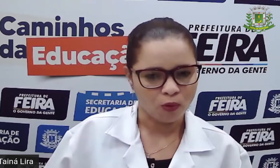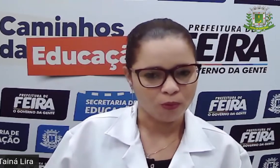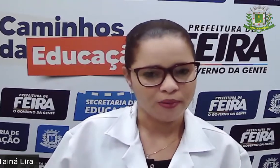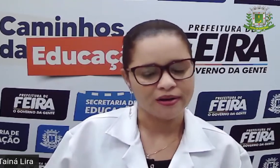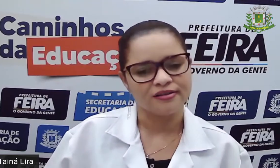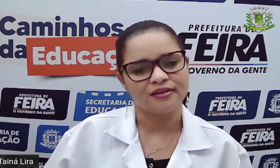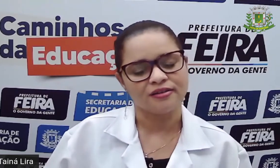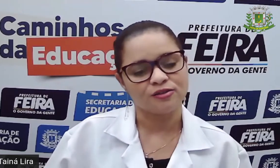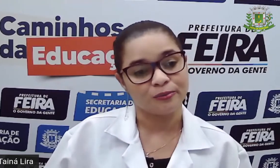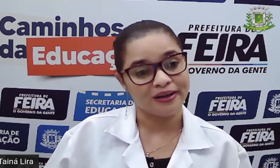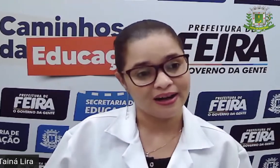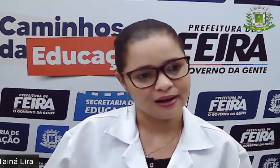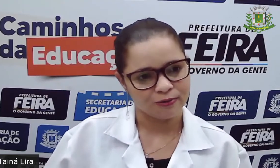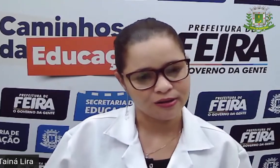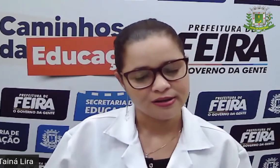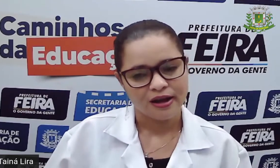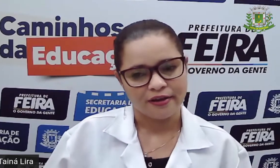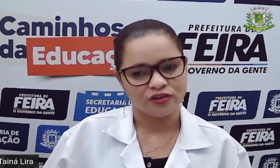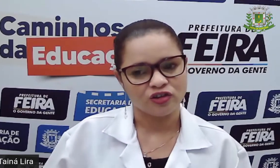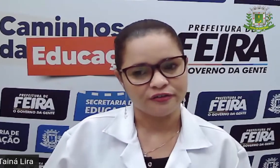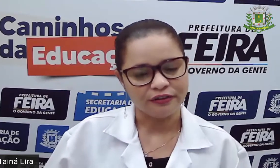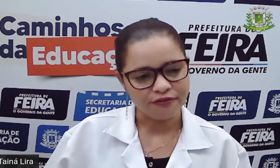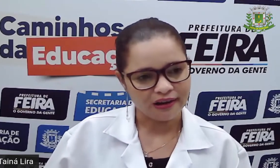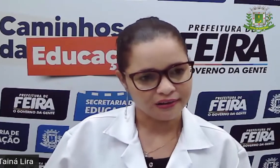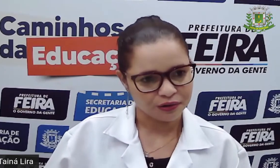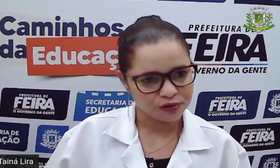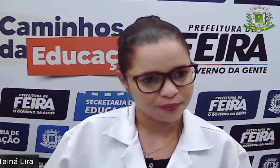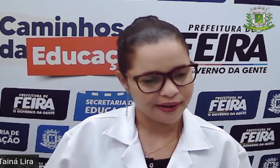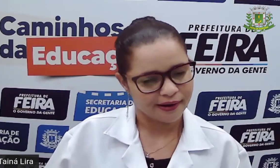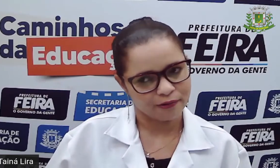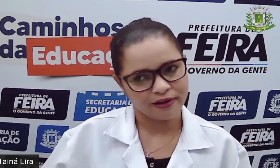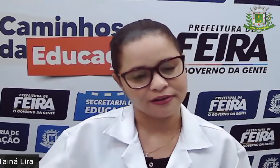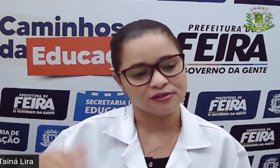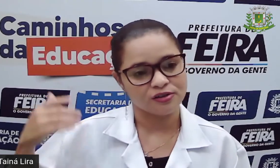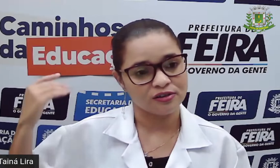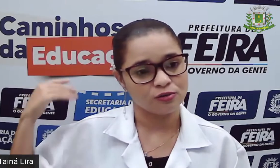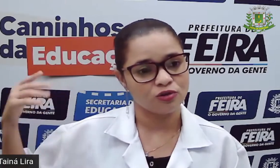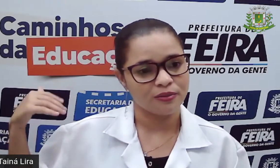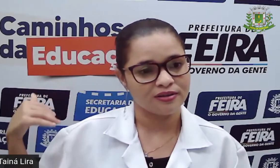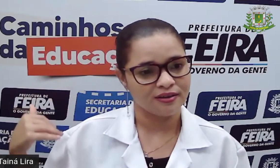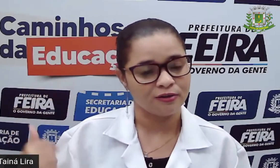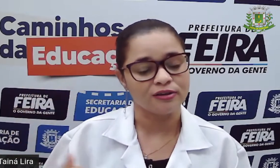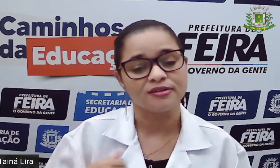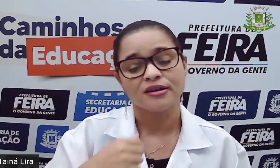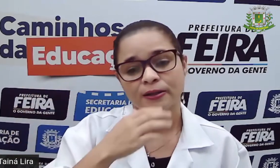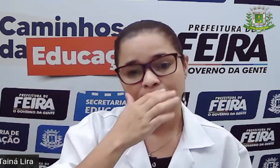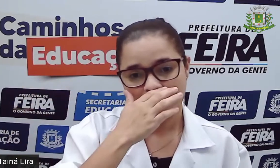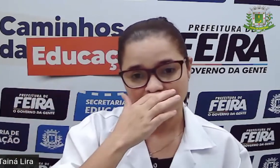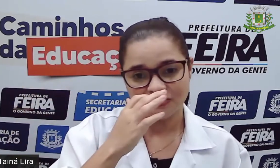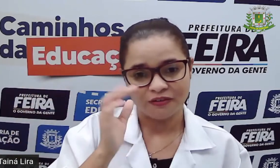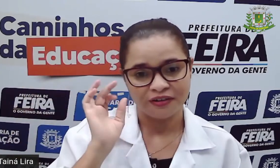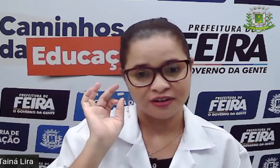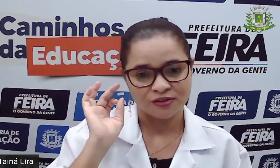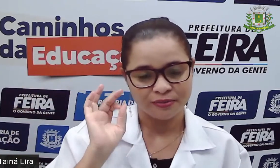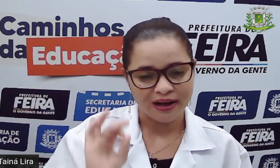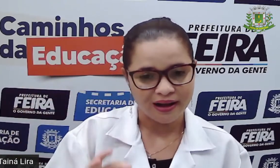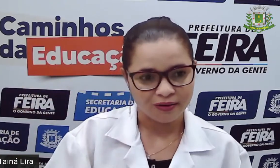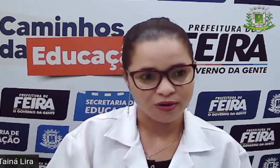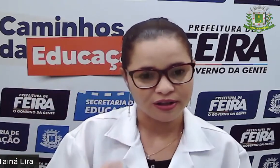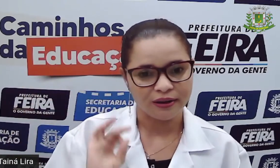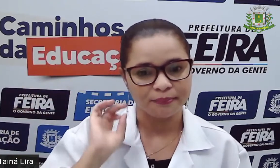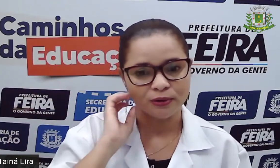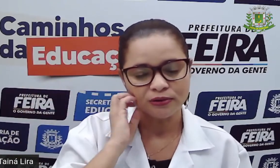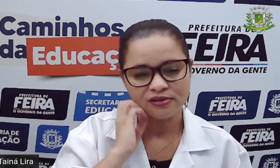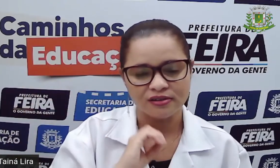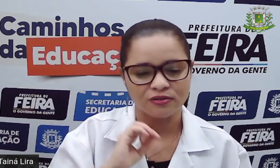um pouco mais, né, sobre a água. A gente já vem falando sobre a água aí nas nossas últimas aulas, e hoje a gente vai falar sobre a